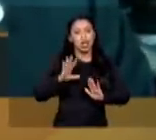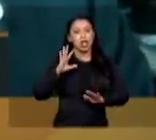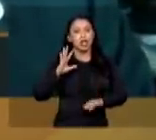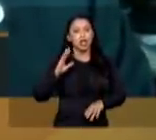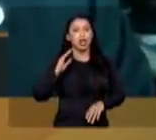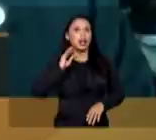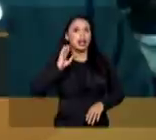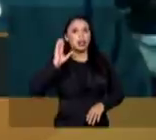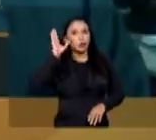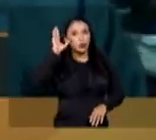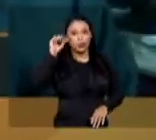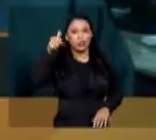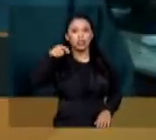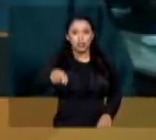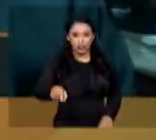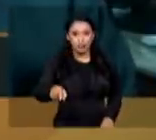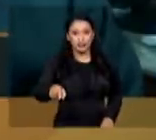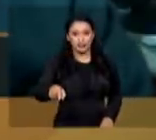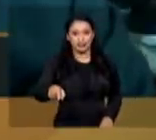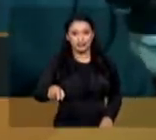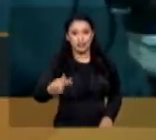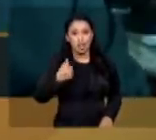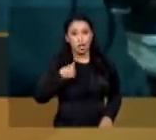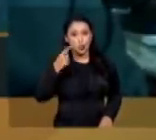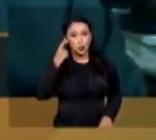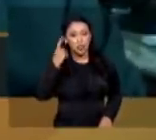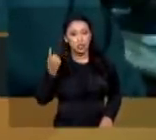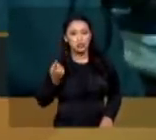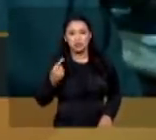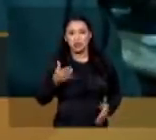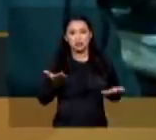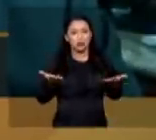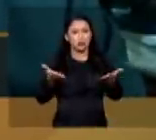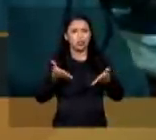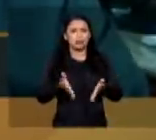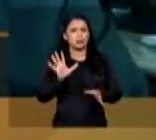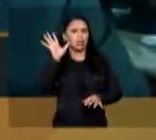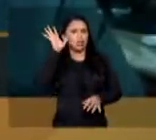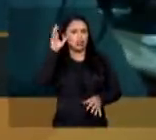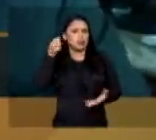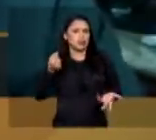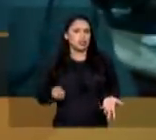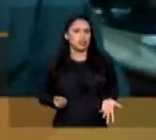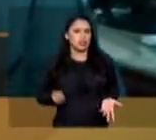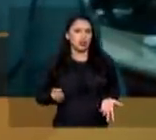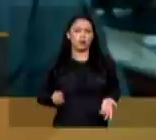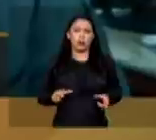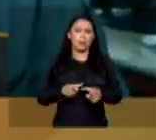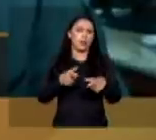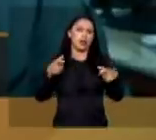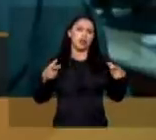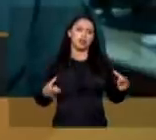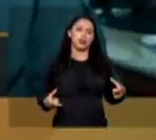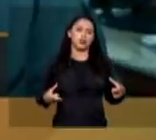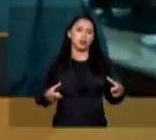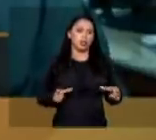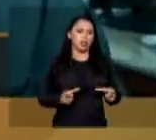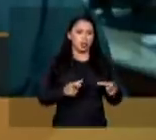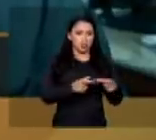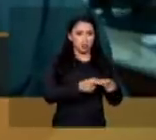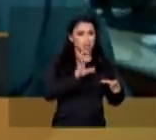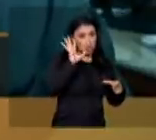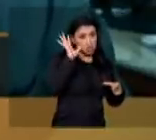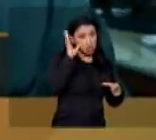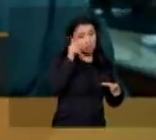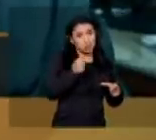de Curitiba, né? E não participo, portanto, da definição. Cabe à maioria formada